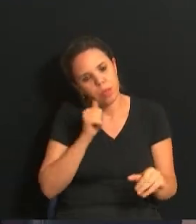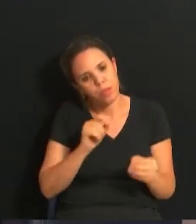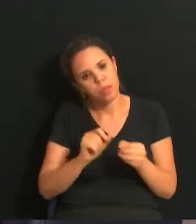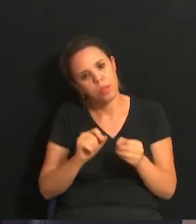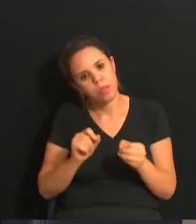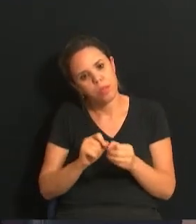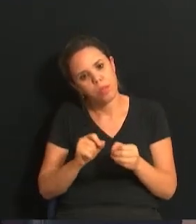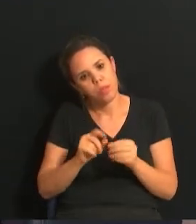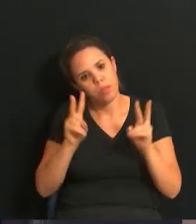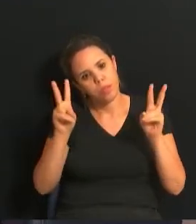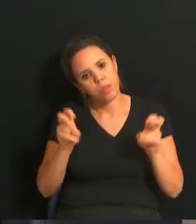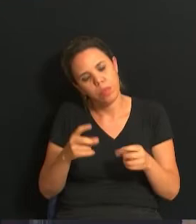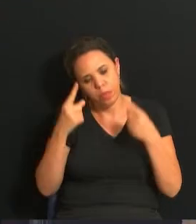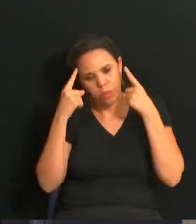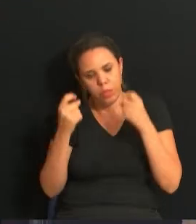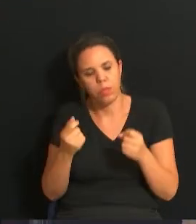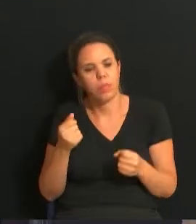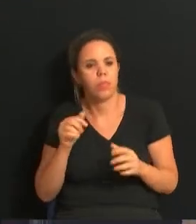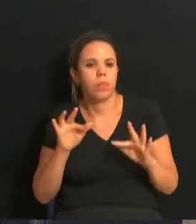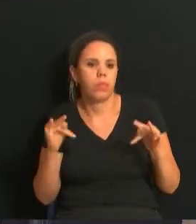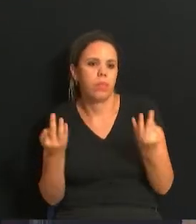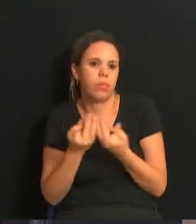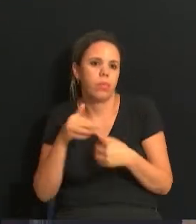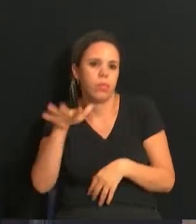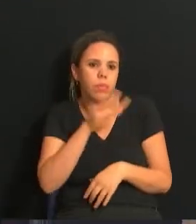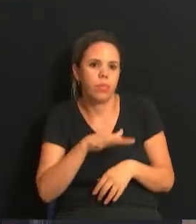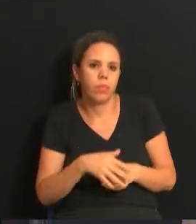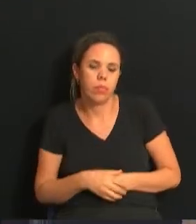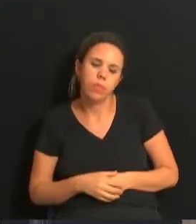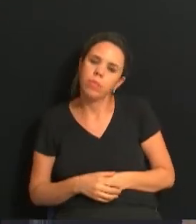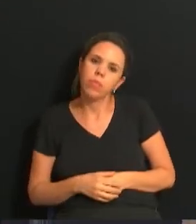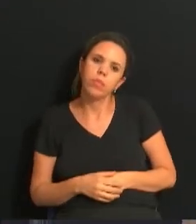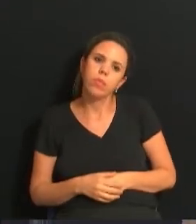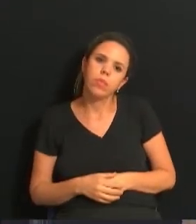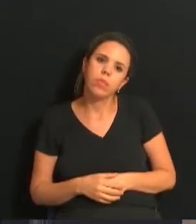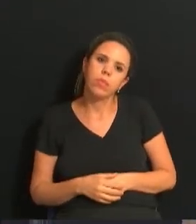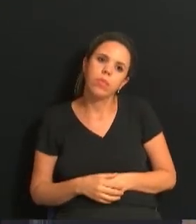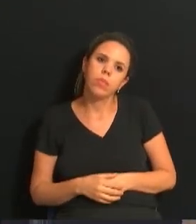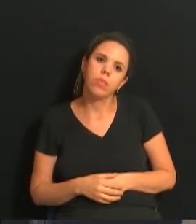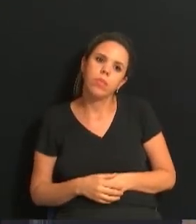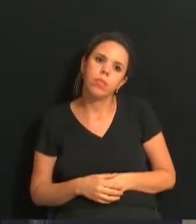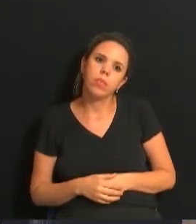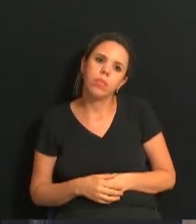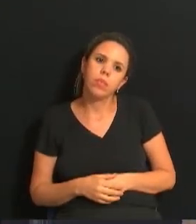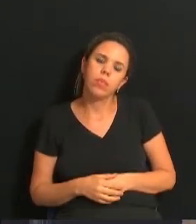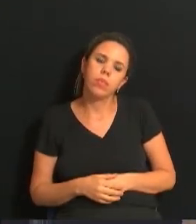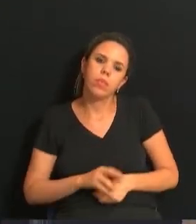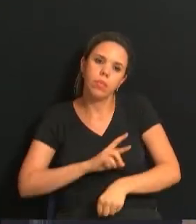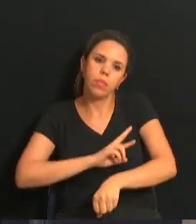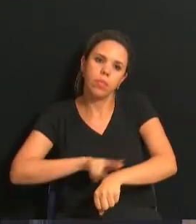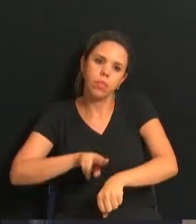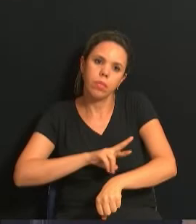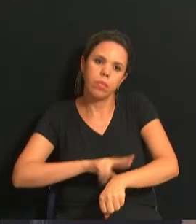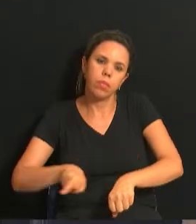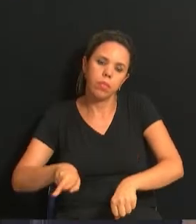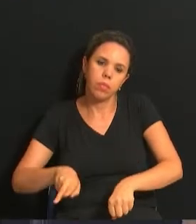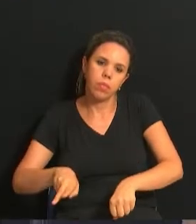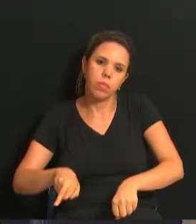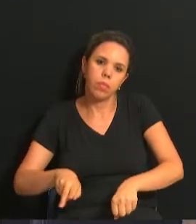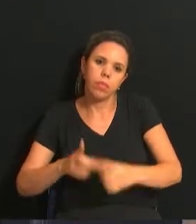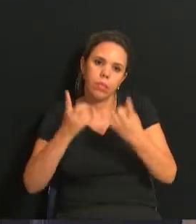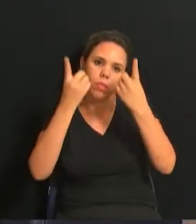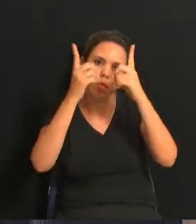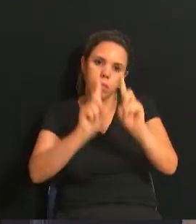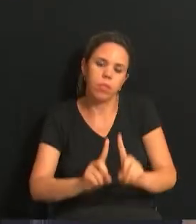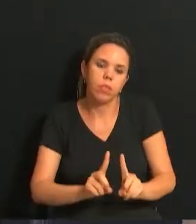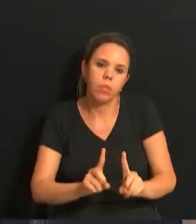que tratem da violência doméstica a partir do viés de raça, a partir do viés da pessoa com deficiência, a